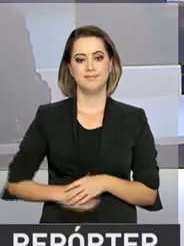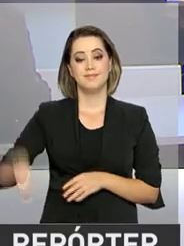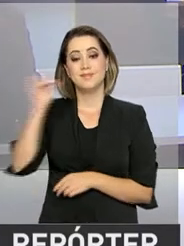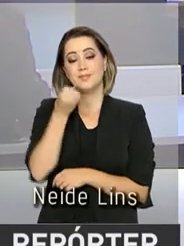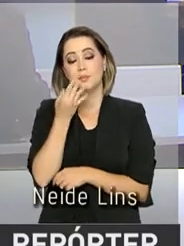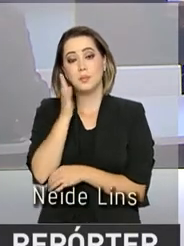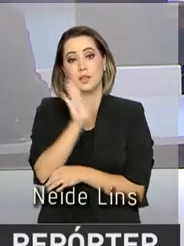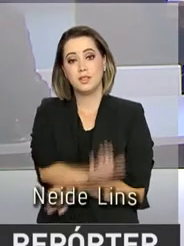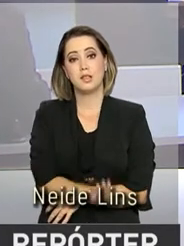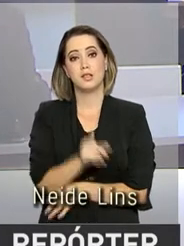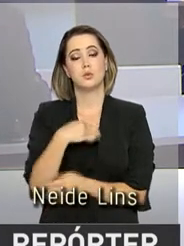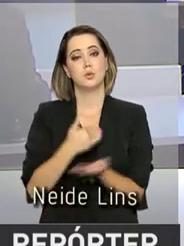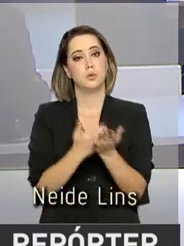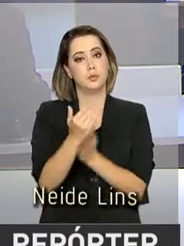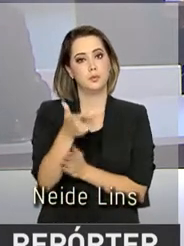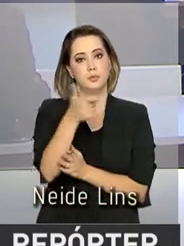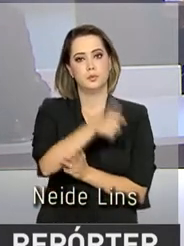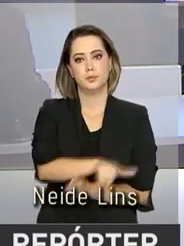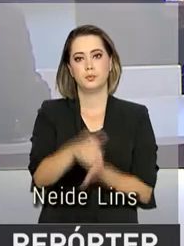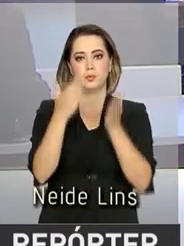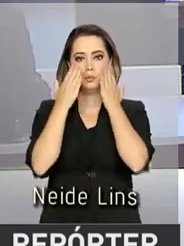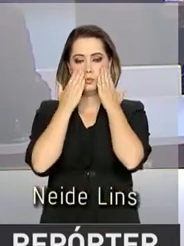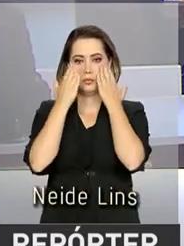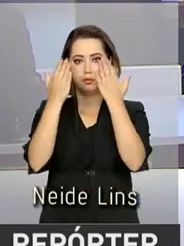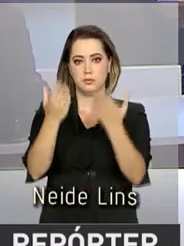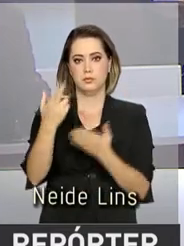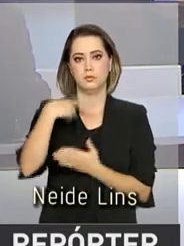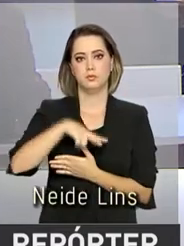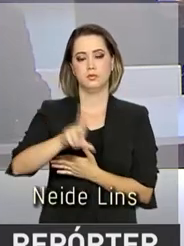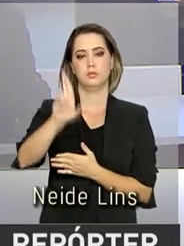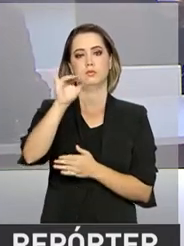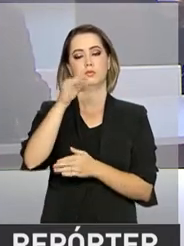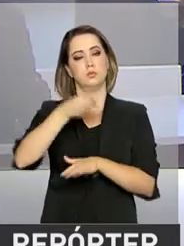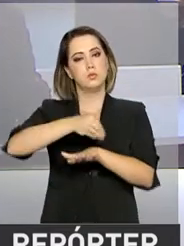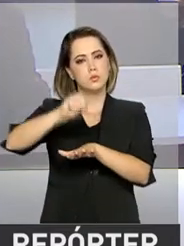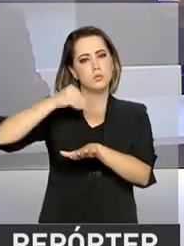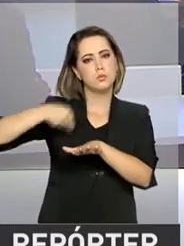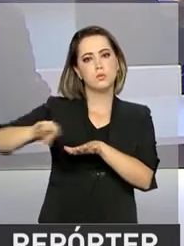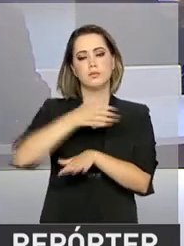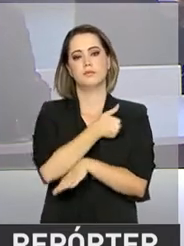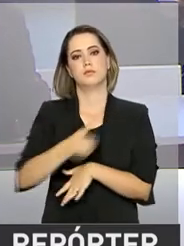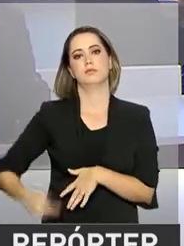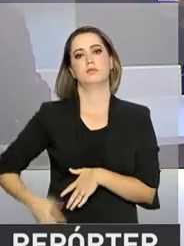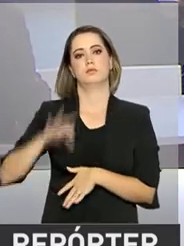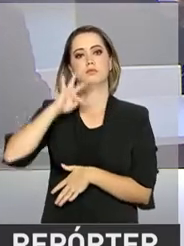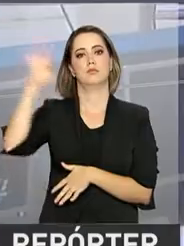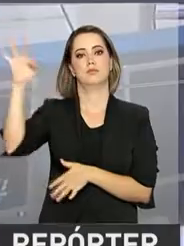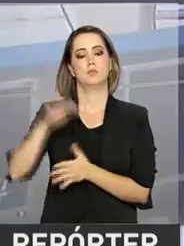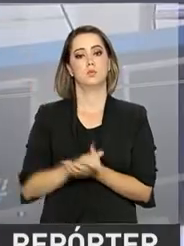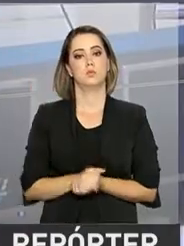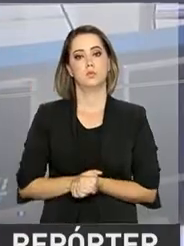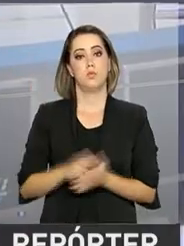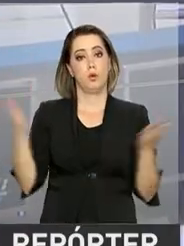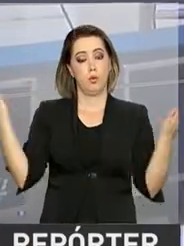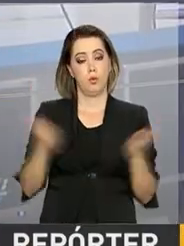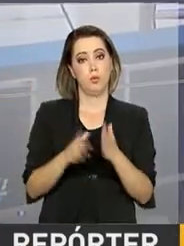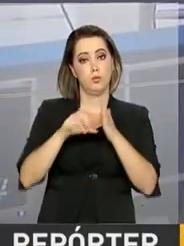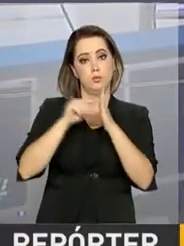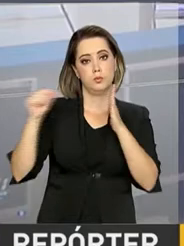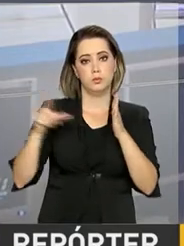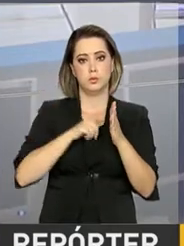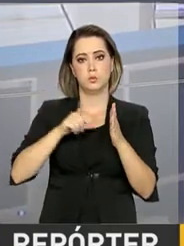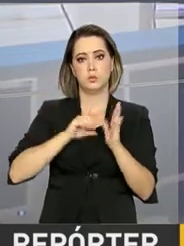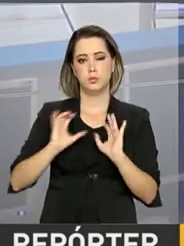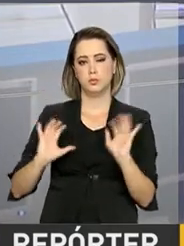Olá, boa tarde. Começa agora mais uma edição do Repórter NBR e as notícias do governo federal. Hoje, no Palácio